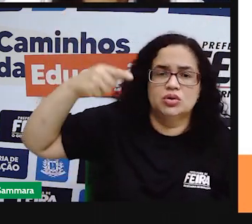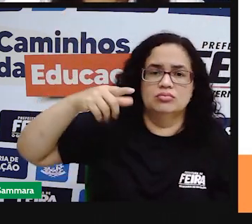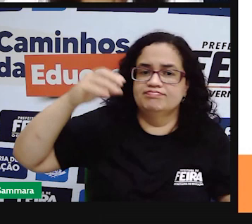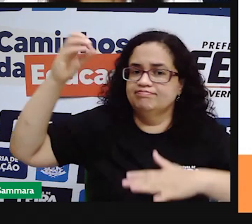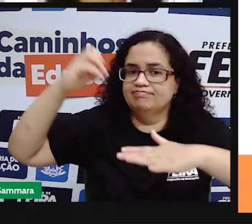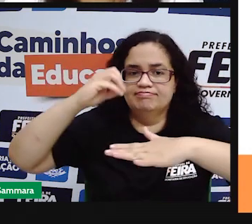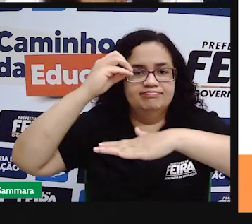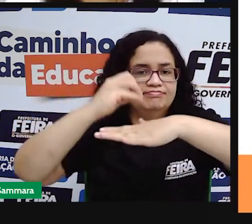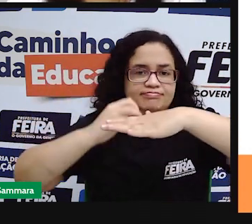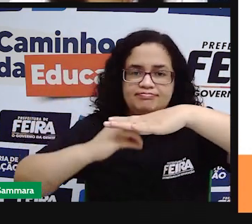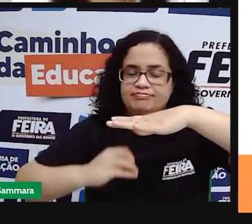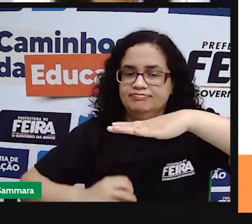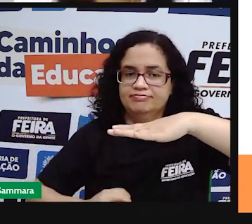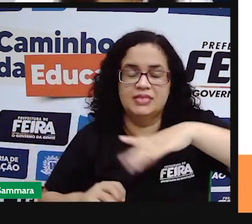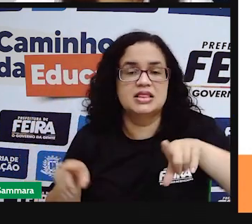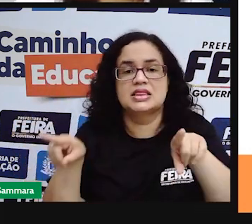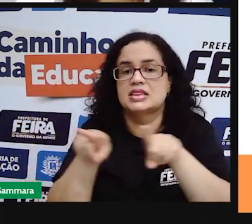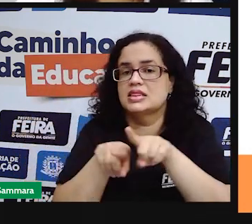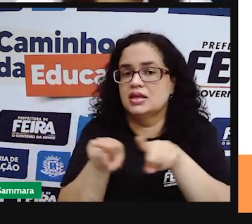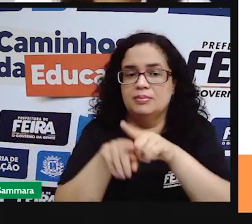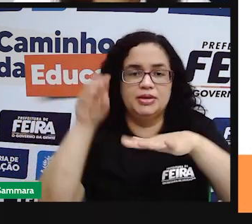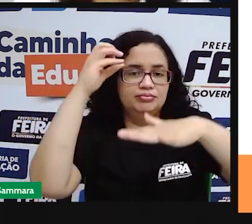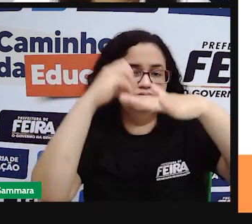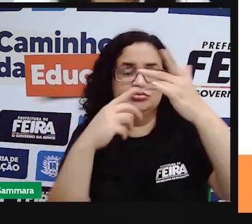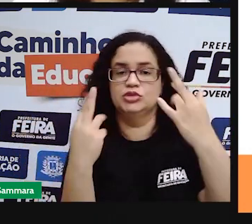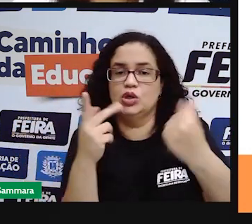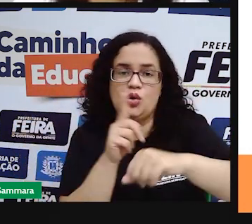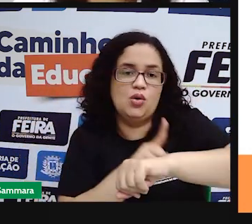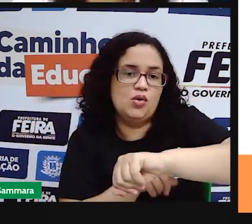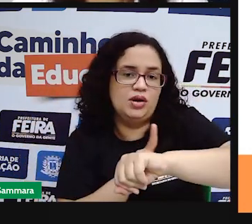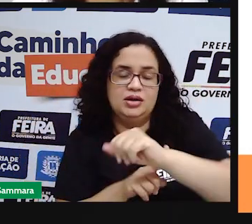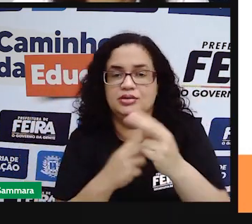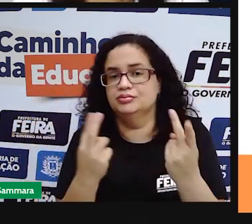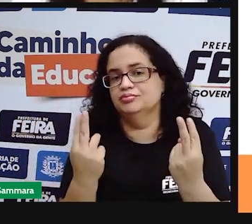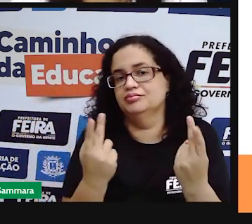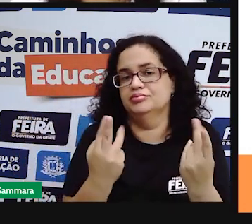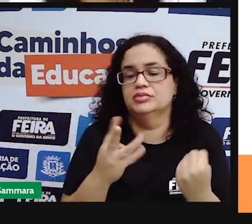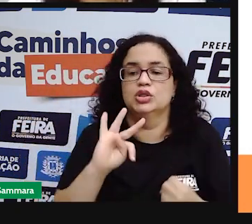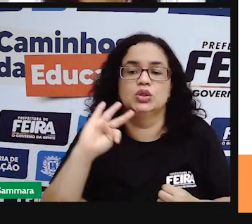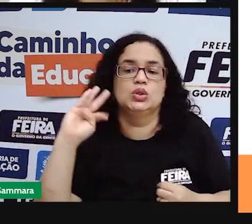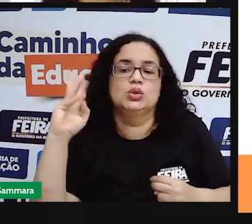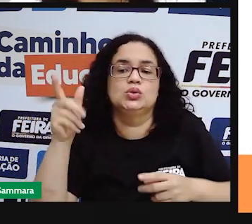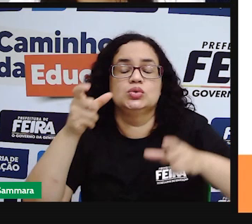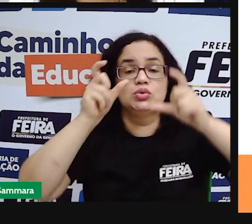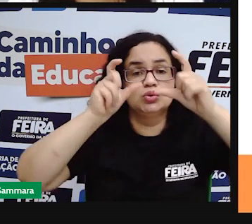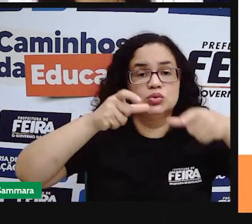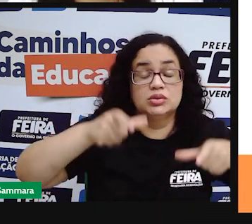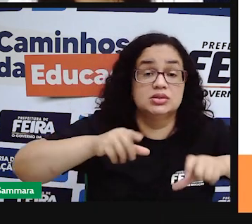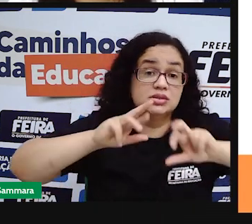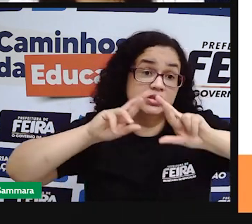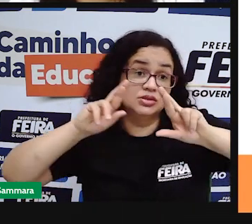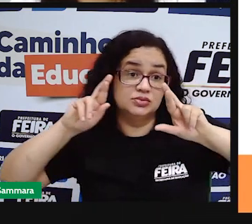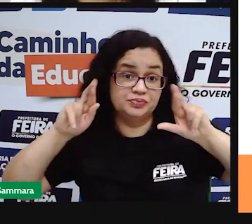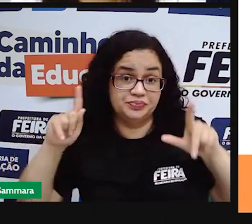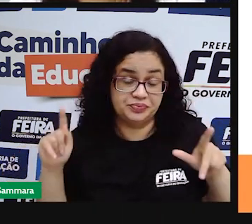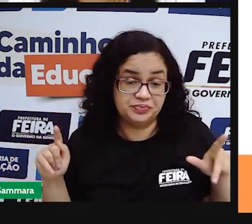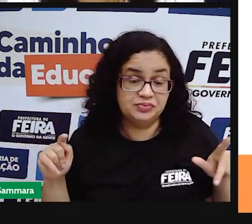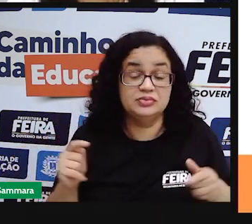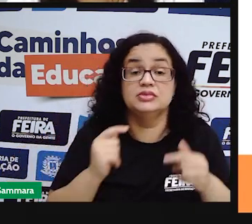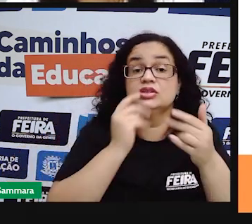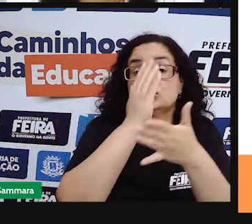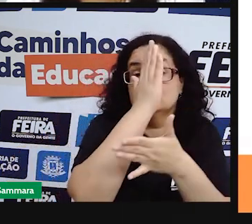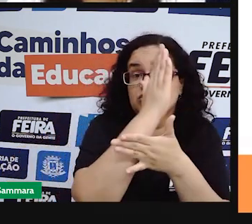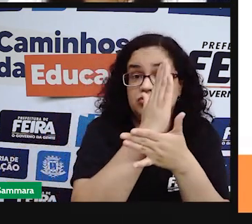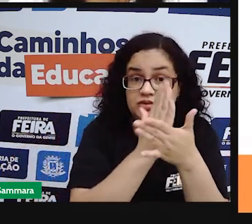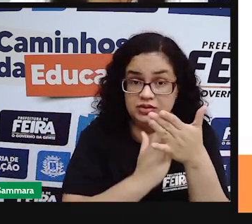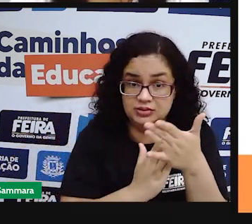os lugares, o sol também não se põe no mesmo horário para todos os lugares. E todo esse processo de divisão,